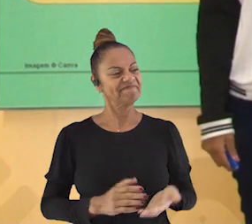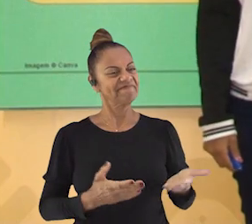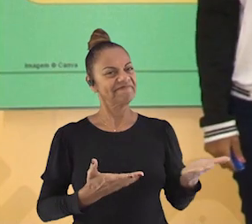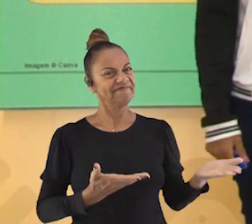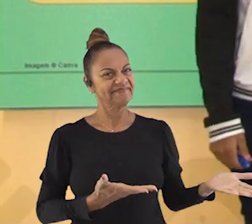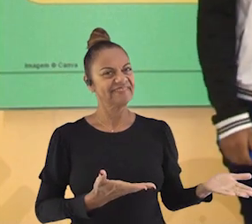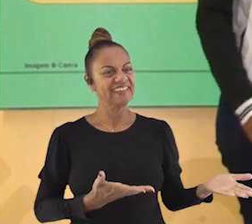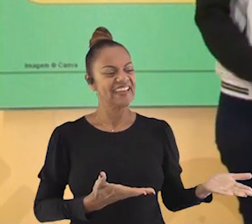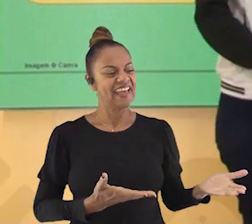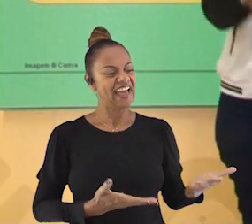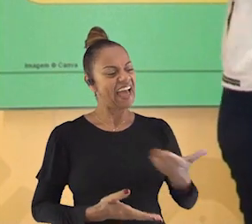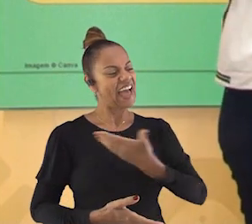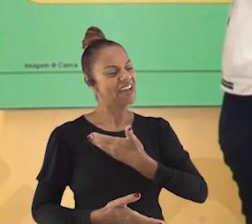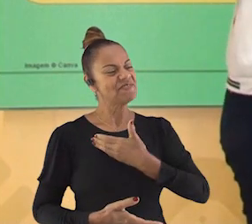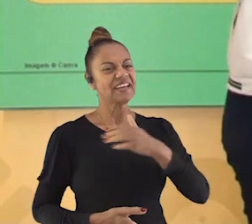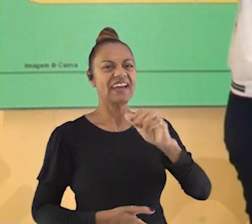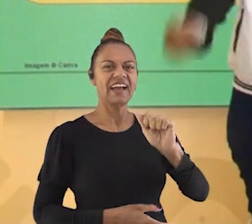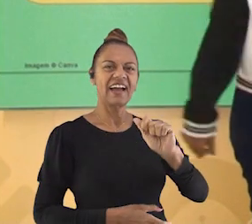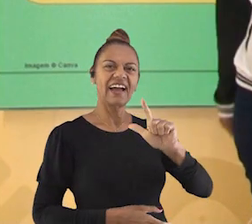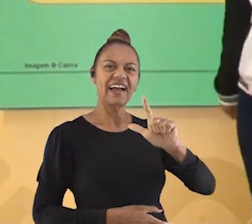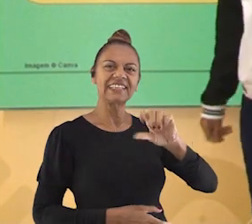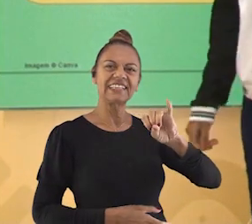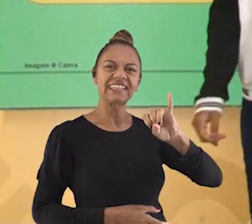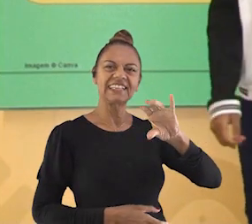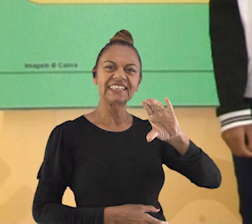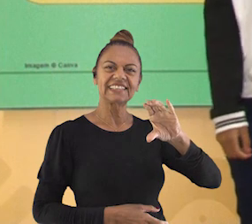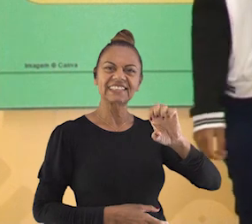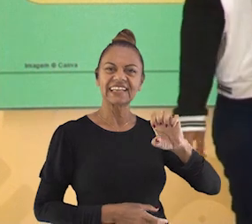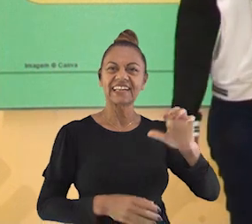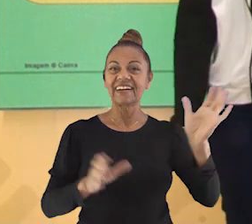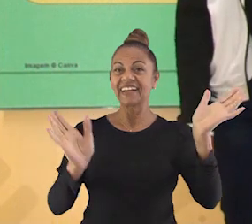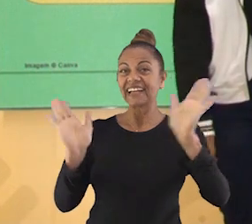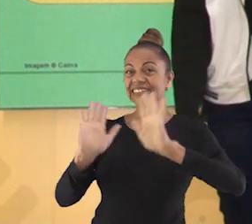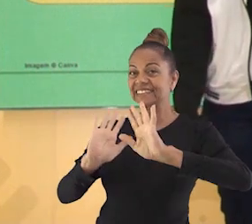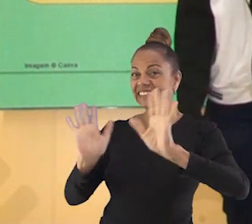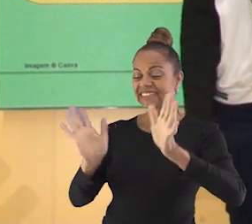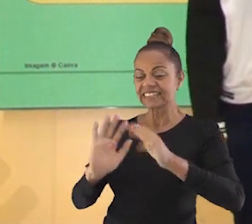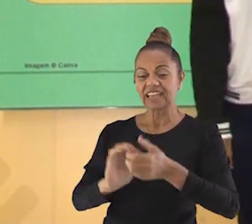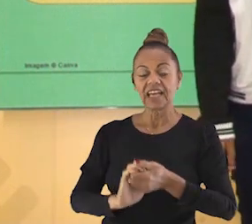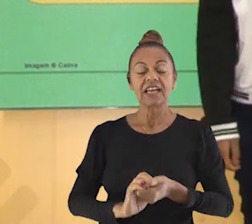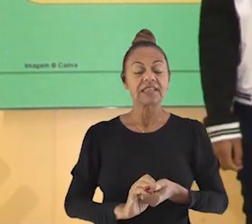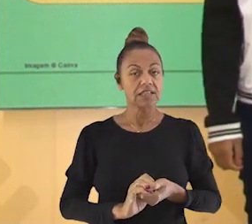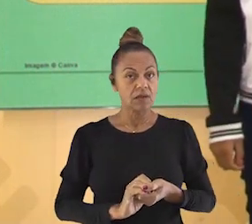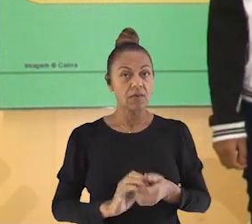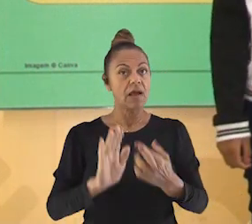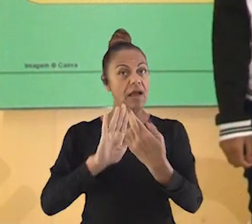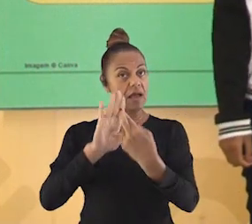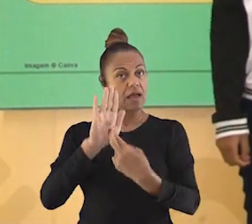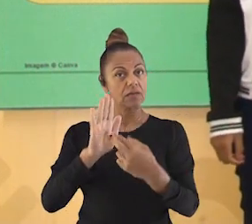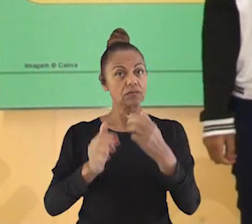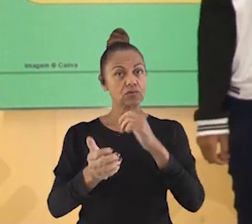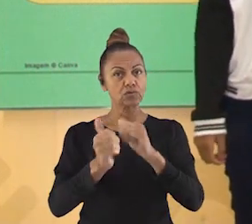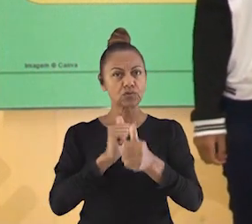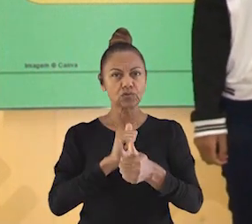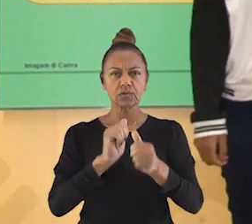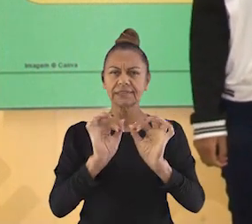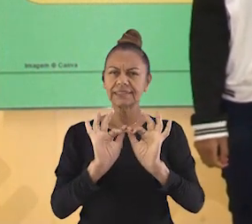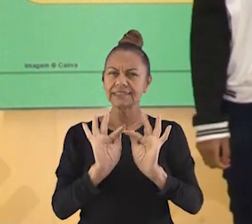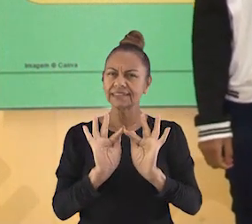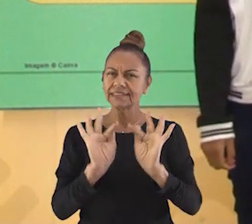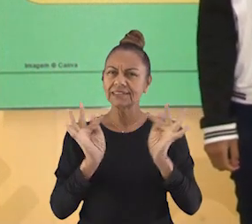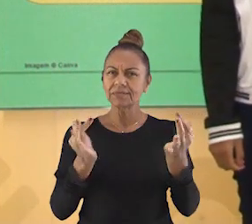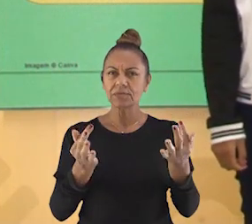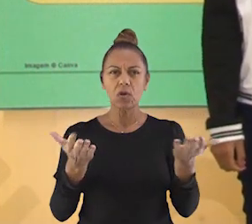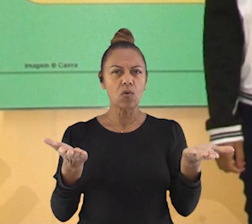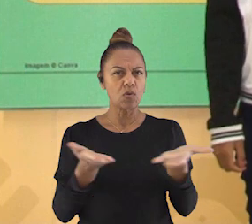Essa aqui é a minha amiga Alice. Olá, gente! Ela vai ajudar a gente a entender esse jogo. As regras desse jogo são bem simples.